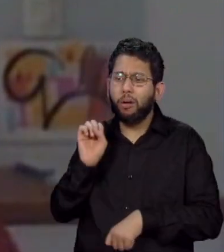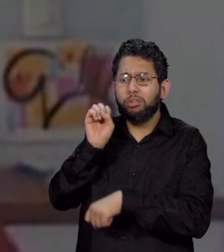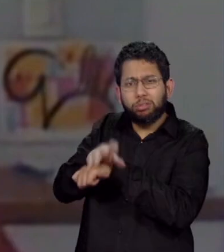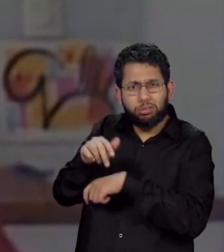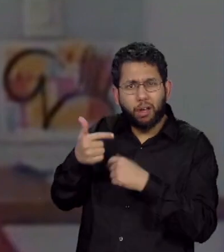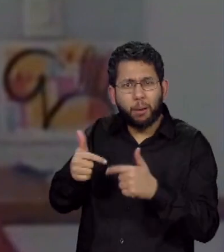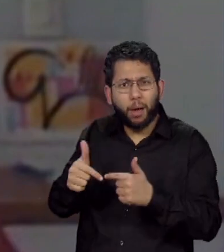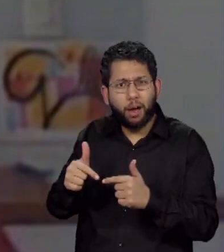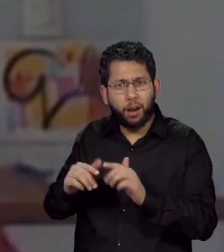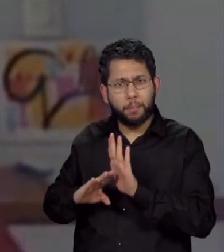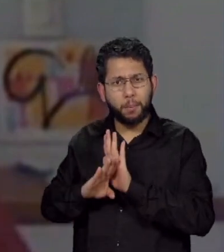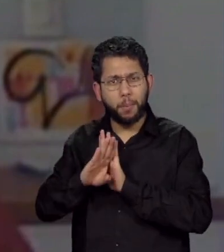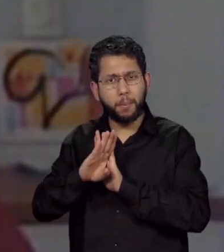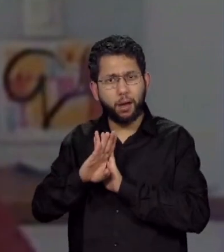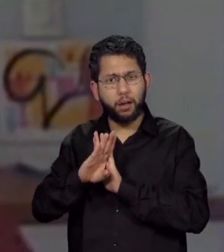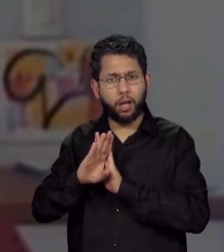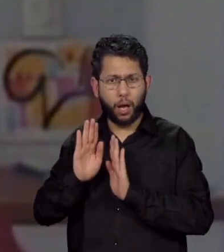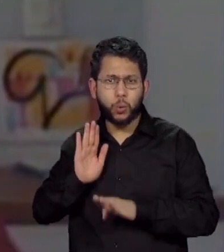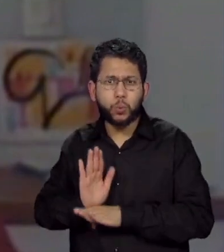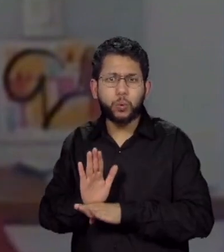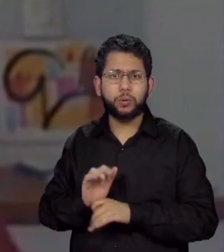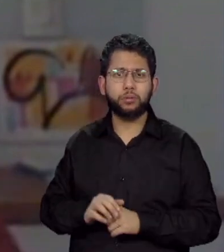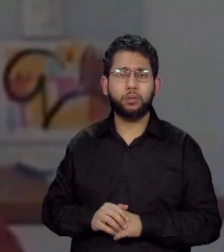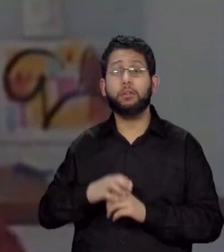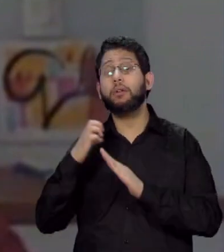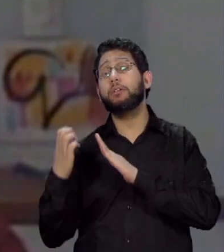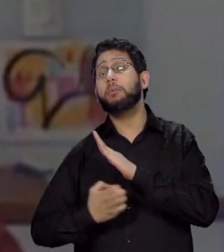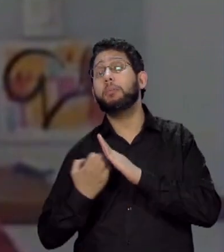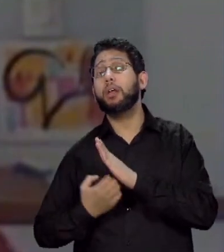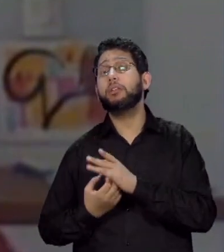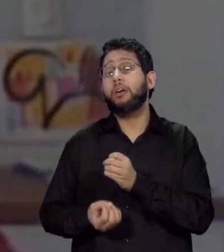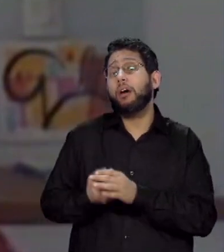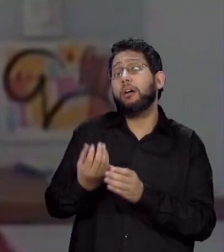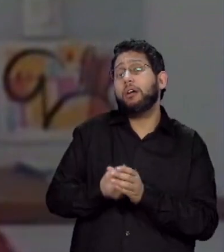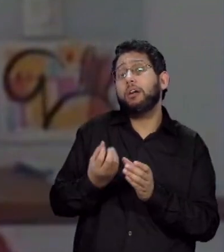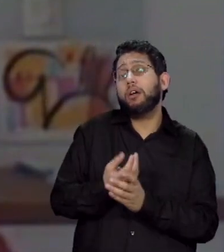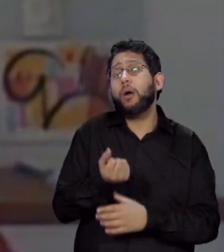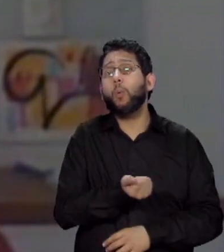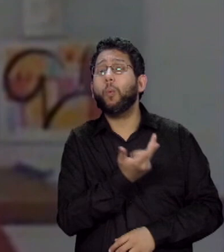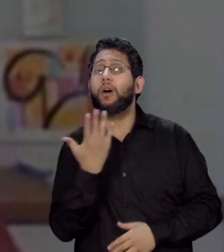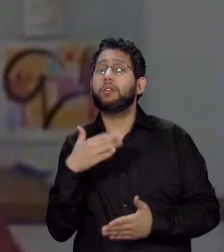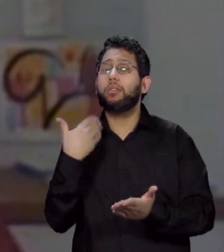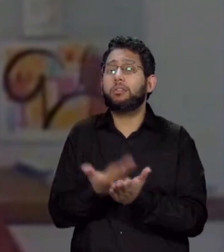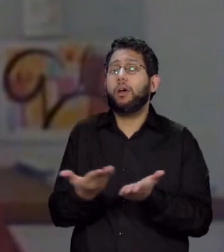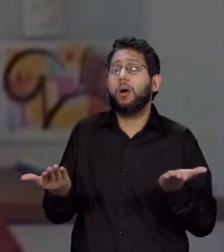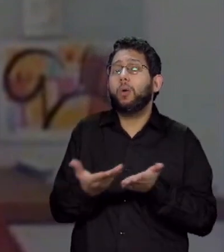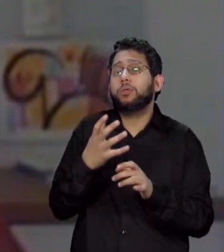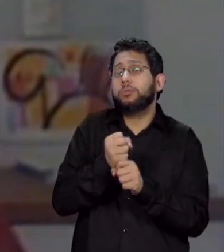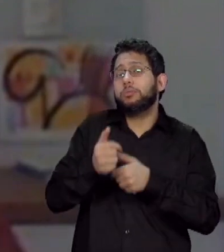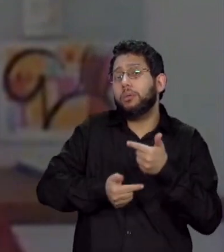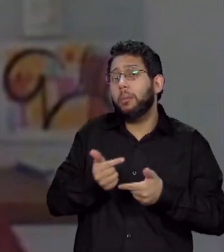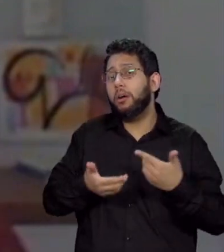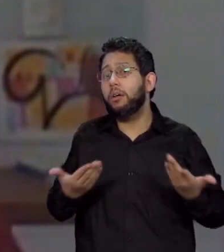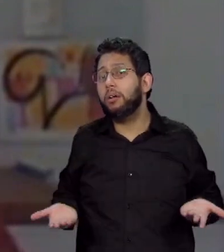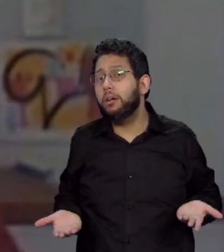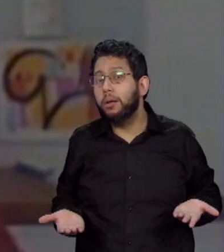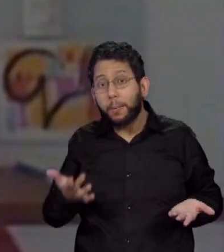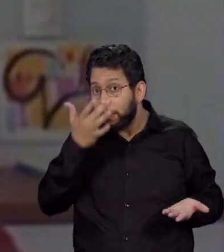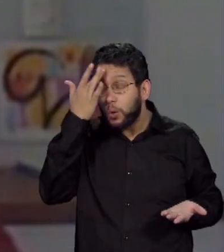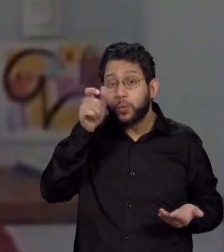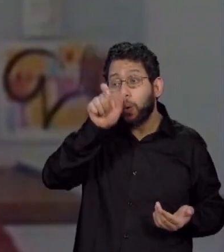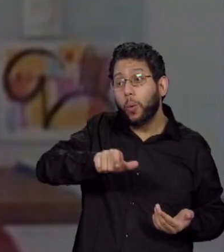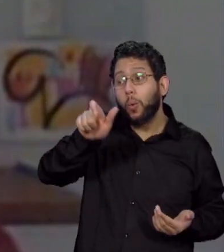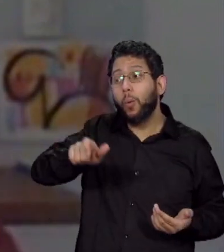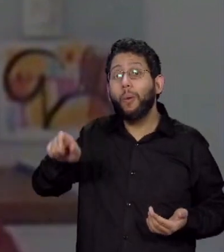porcentagem. Quantas empresas existem, produtoras e estúdios atuando? Quantas pessoas essas